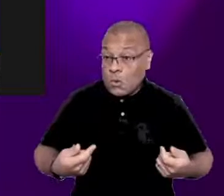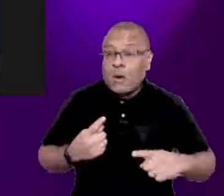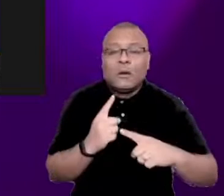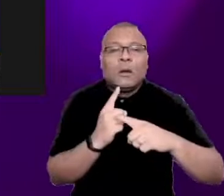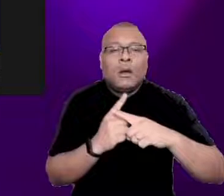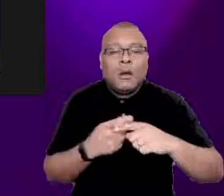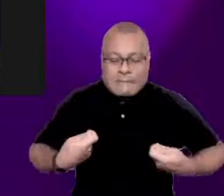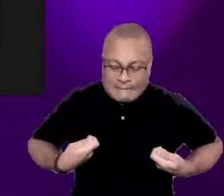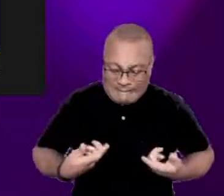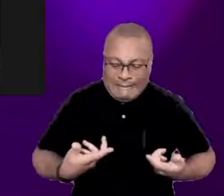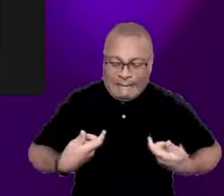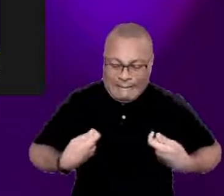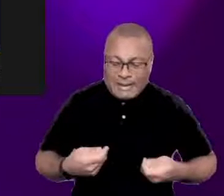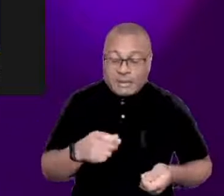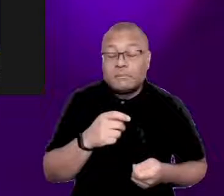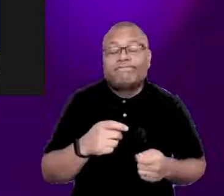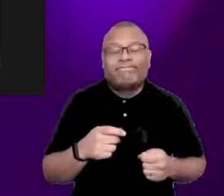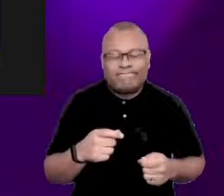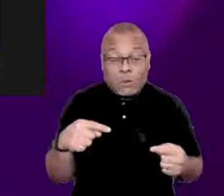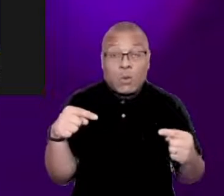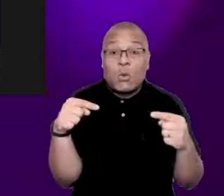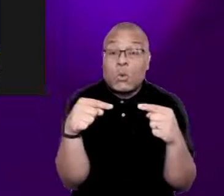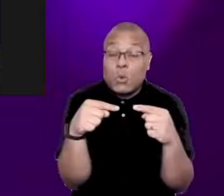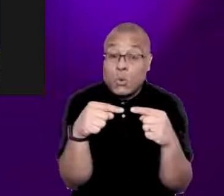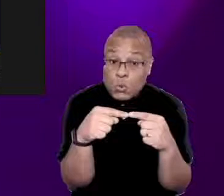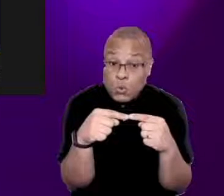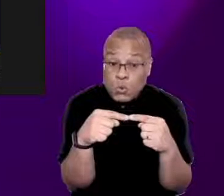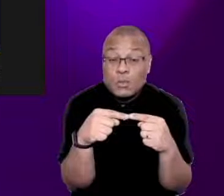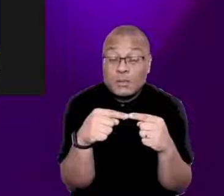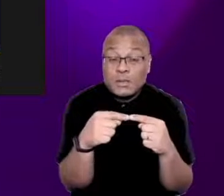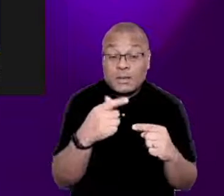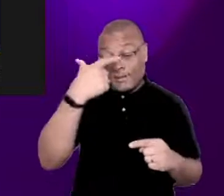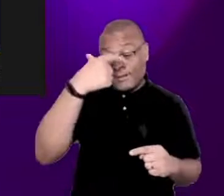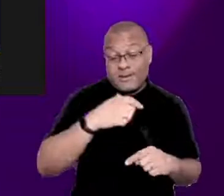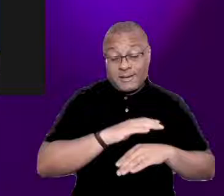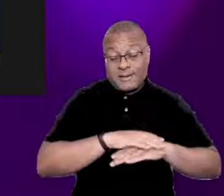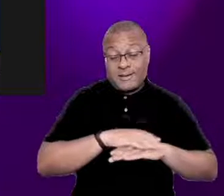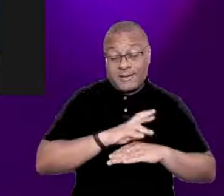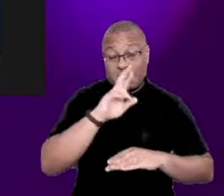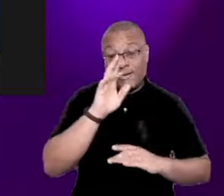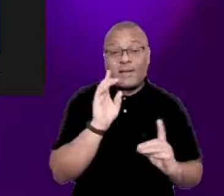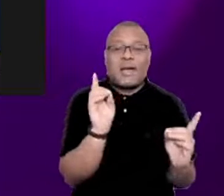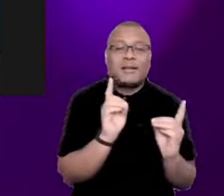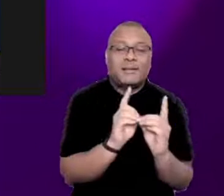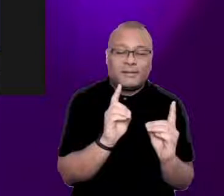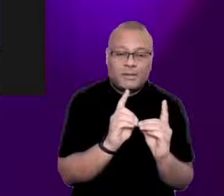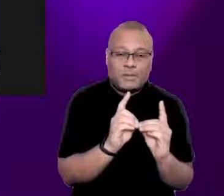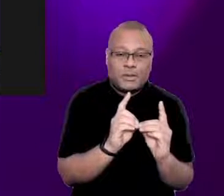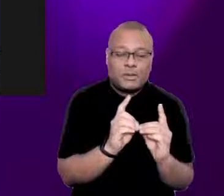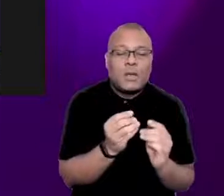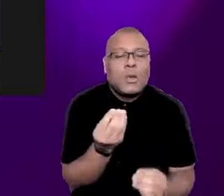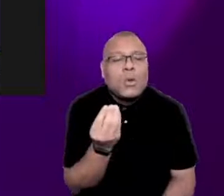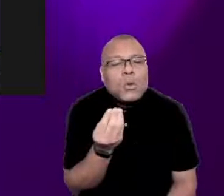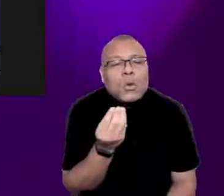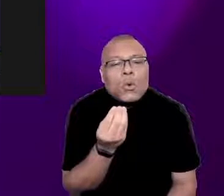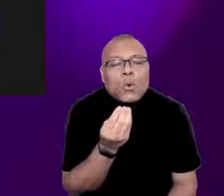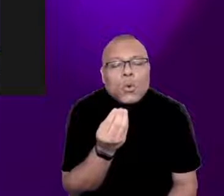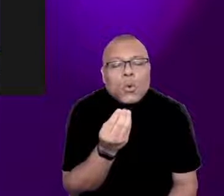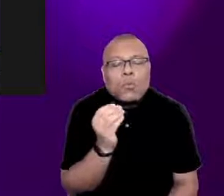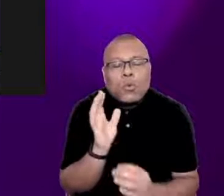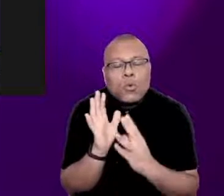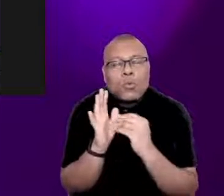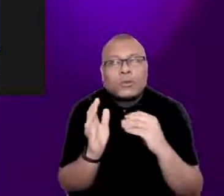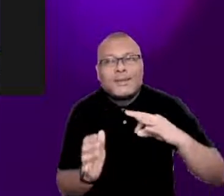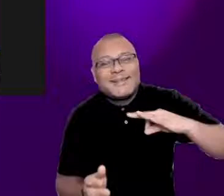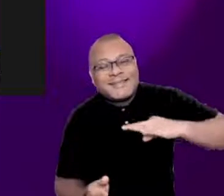o desperdício está intrinsecamente ligado a quem prescreve. E como que a gente vai, então, lidar com o modelo de